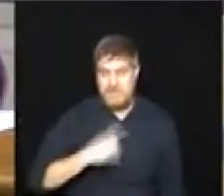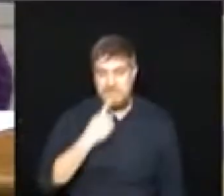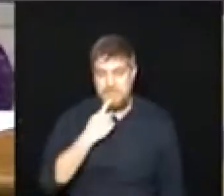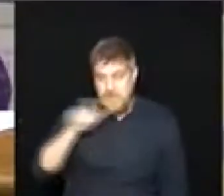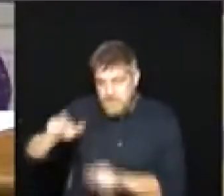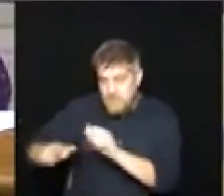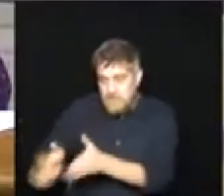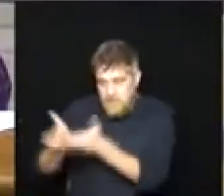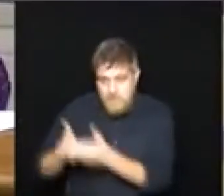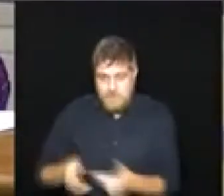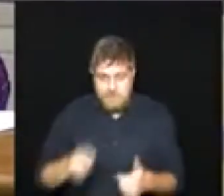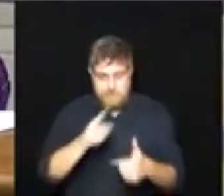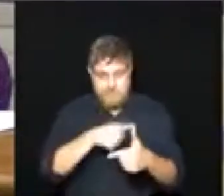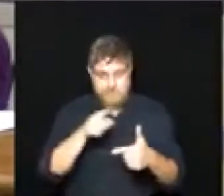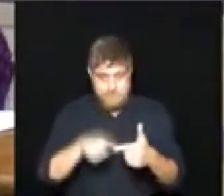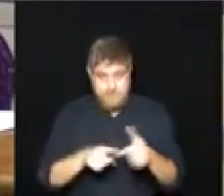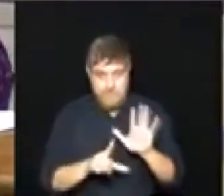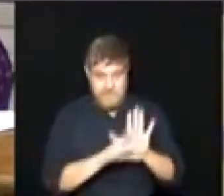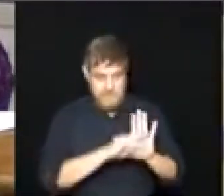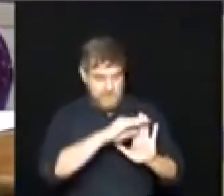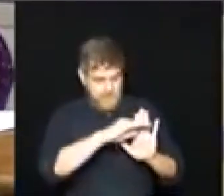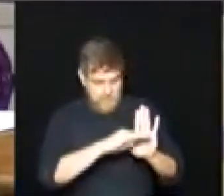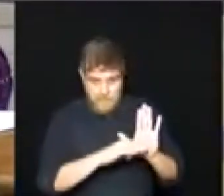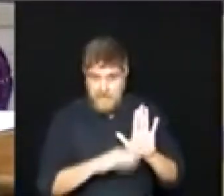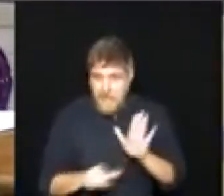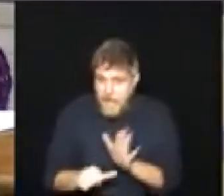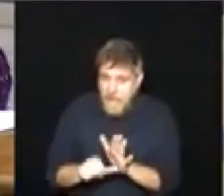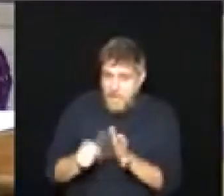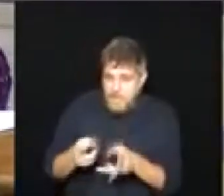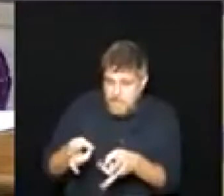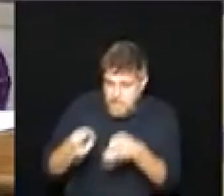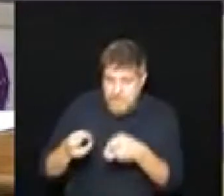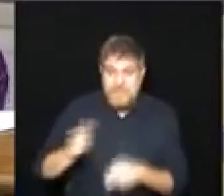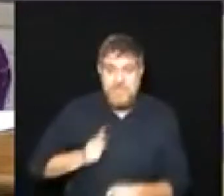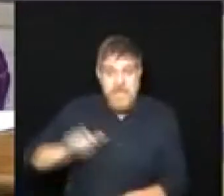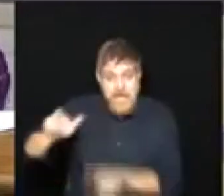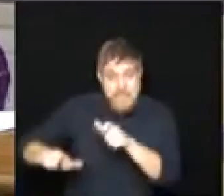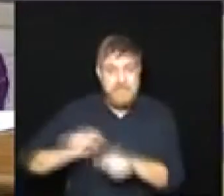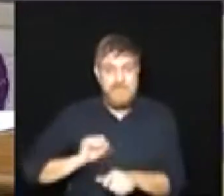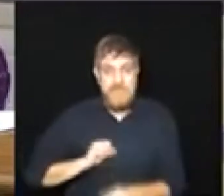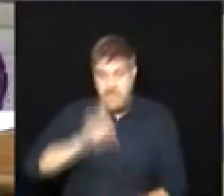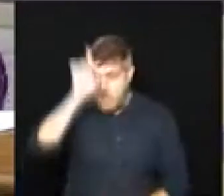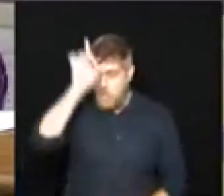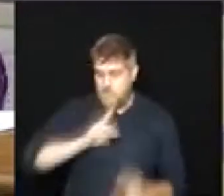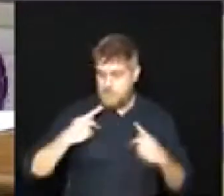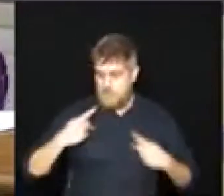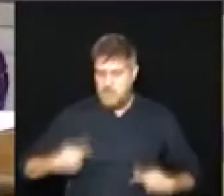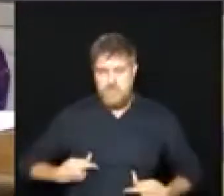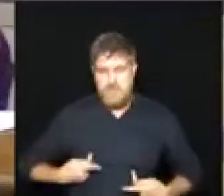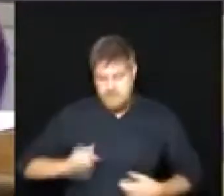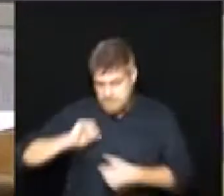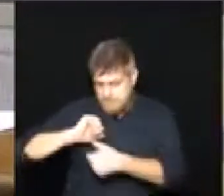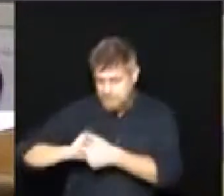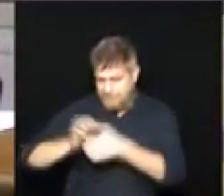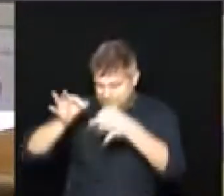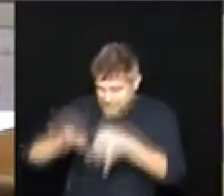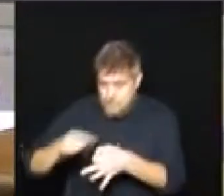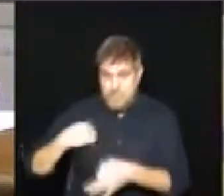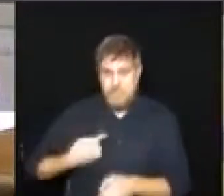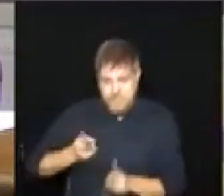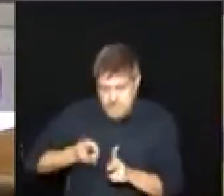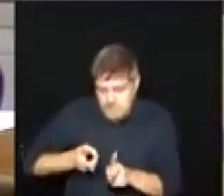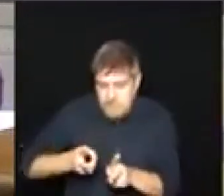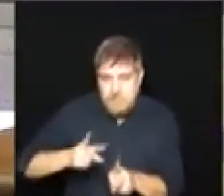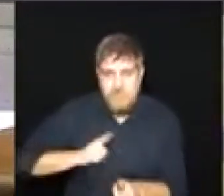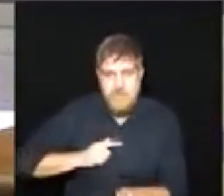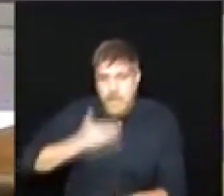importante. Tem dois pontos essa legislação. A primeira é reconhecer a segurança alimentar como um direito humano adequado e a gente continuar